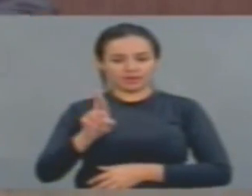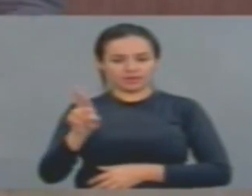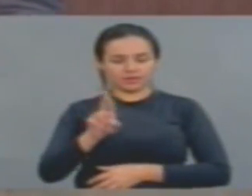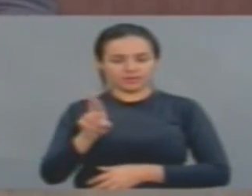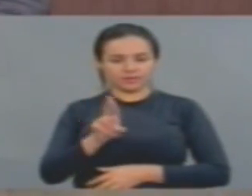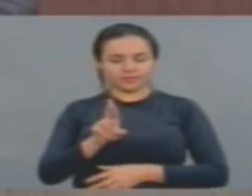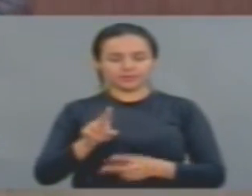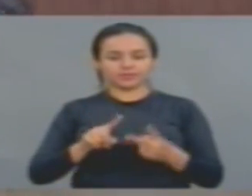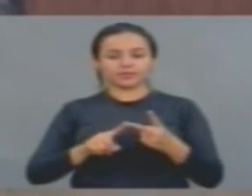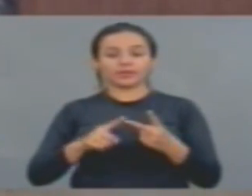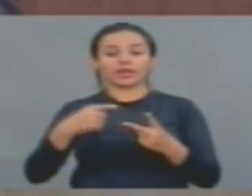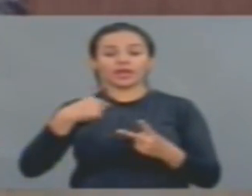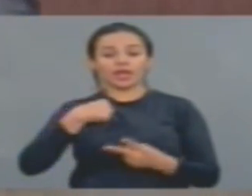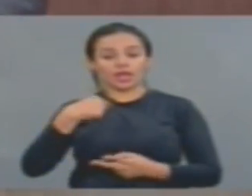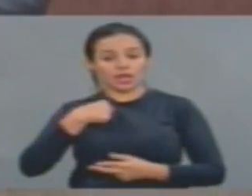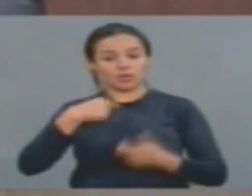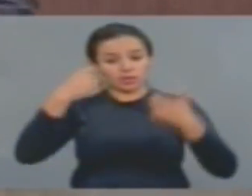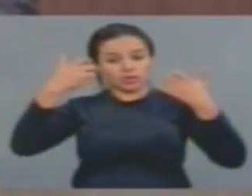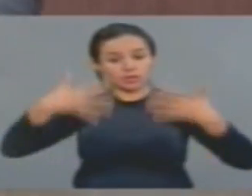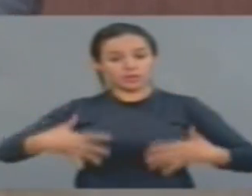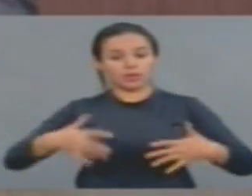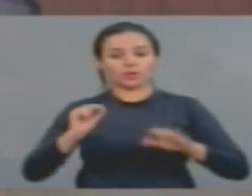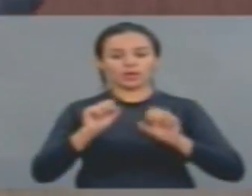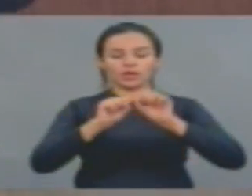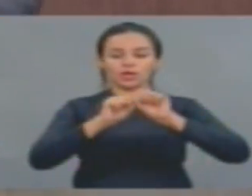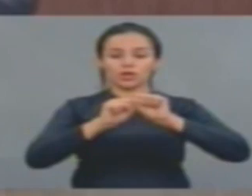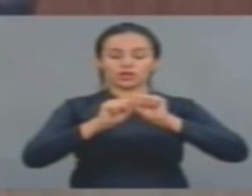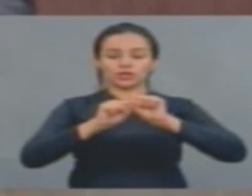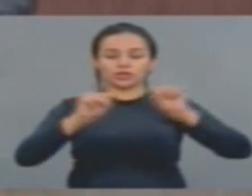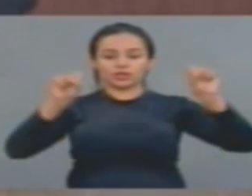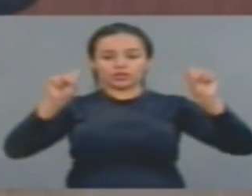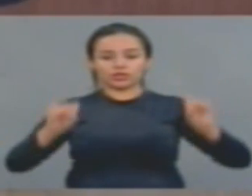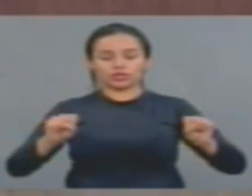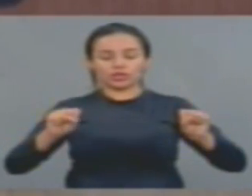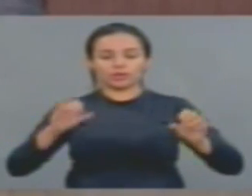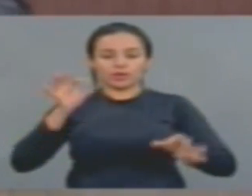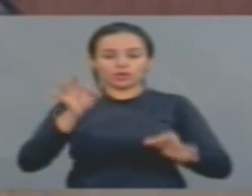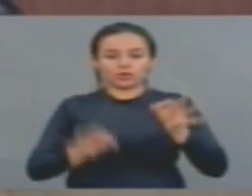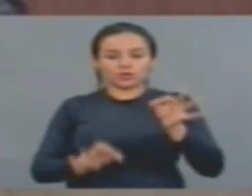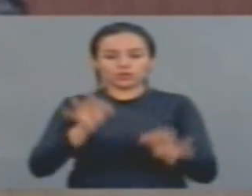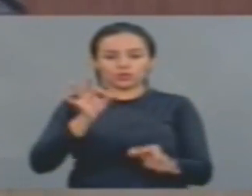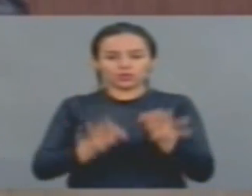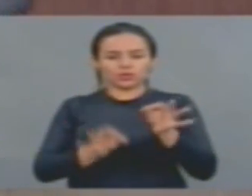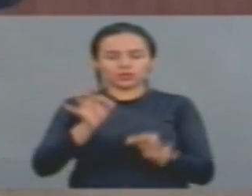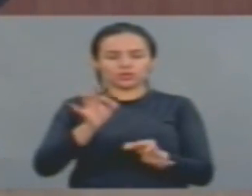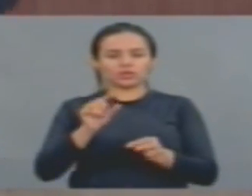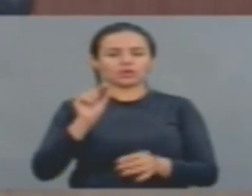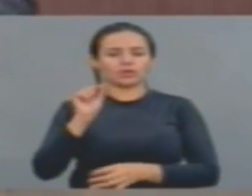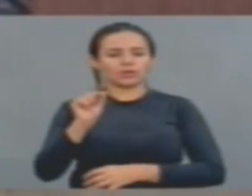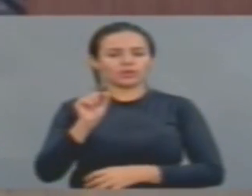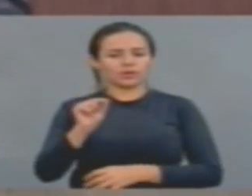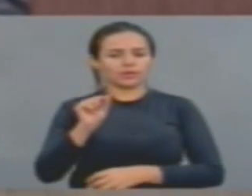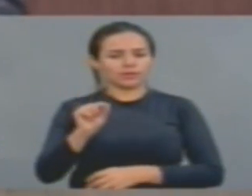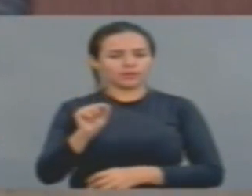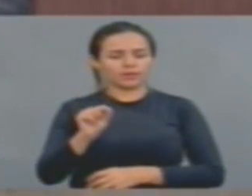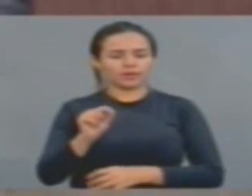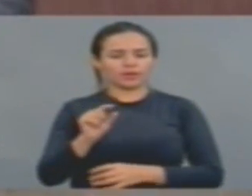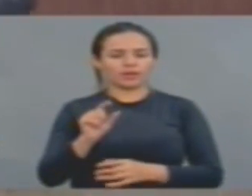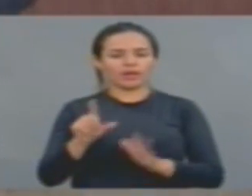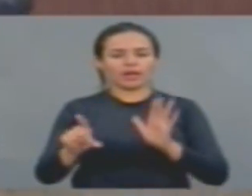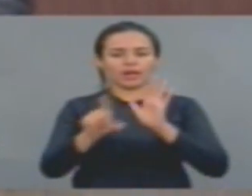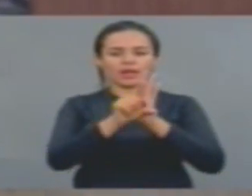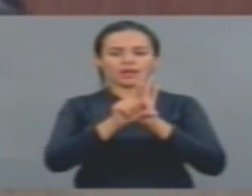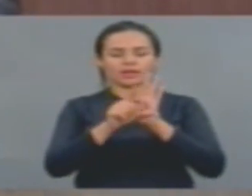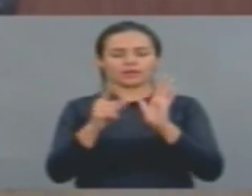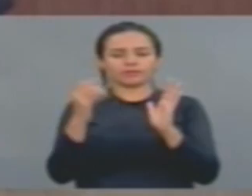é caro. Eu estou dizendo que o sistema de justiça tem uma cultura de muita internação, inclusive contrariando a